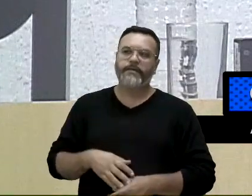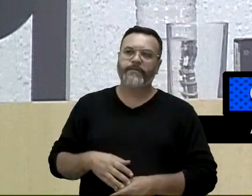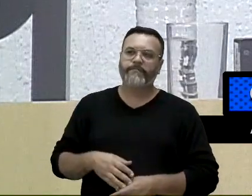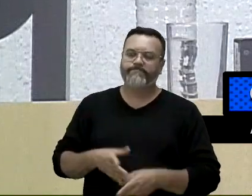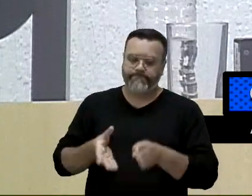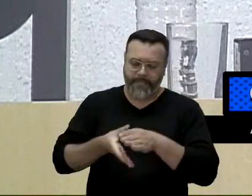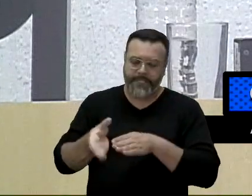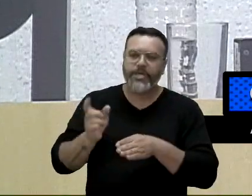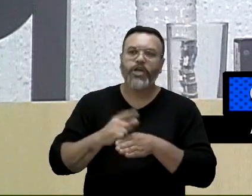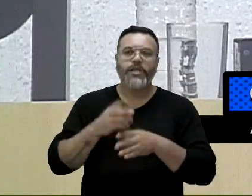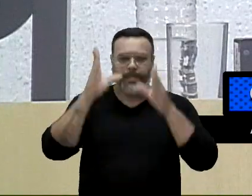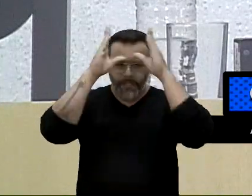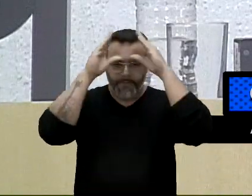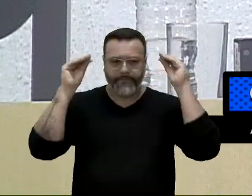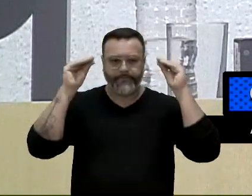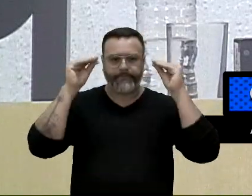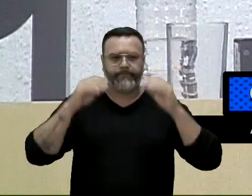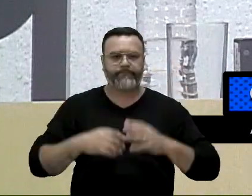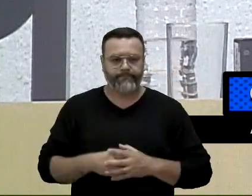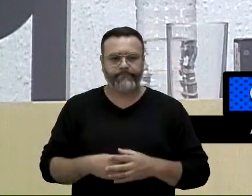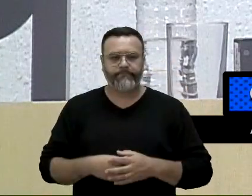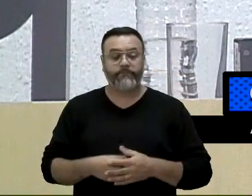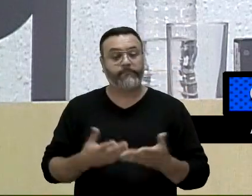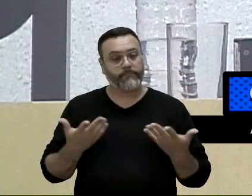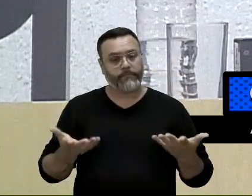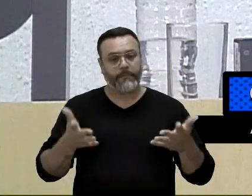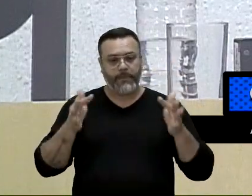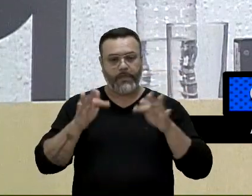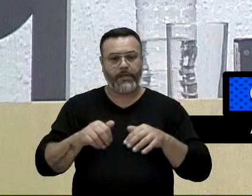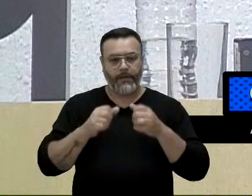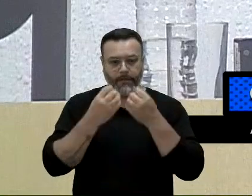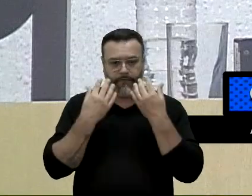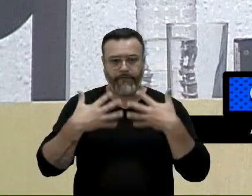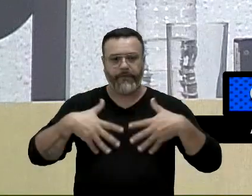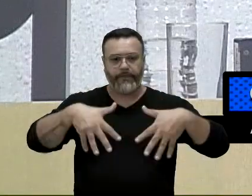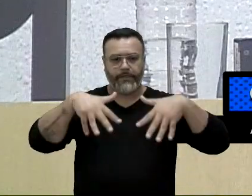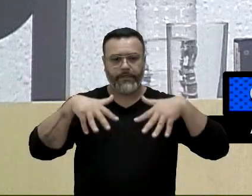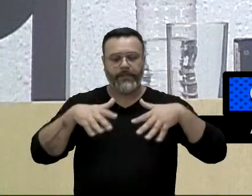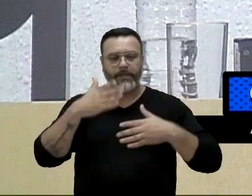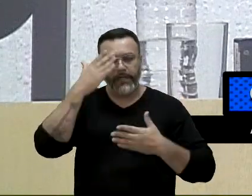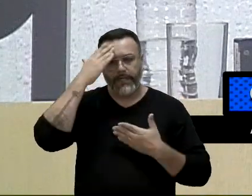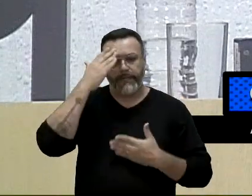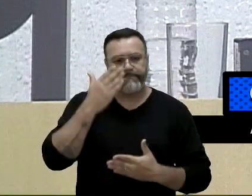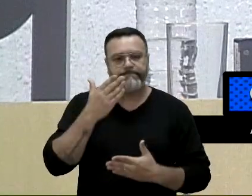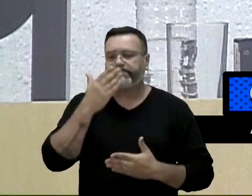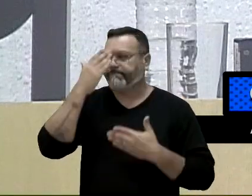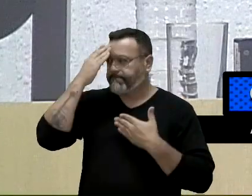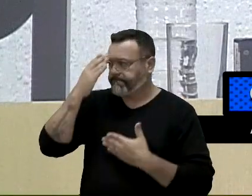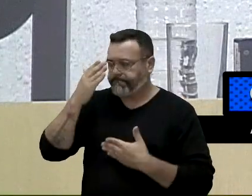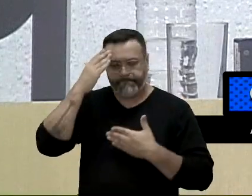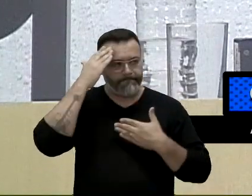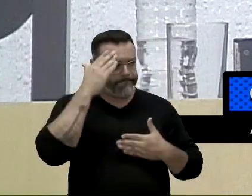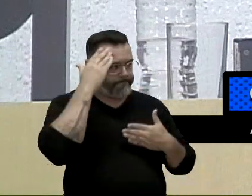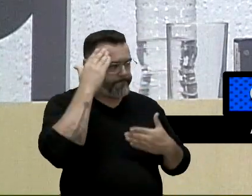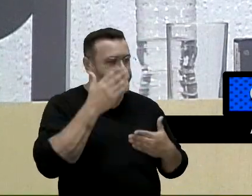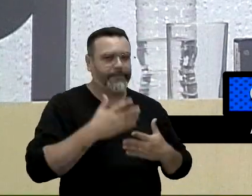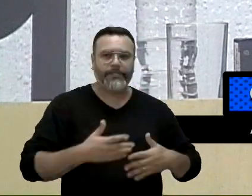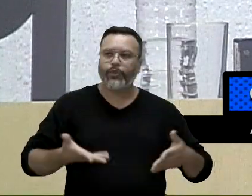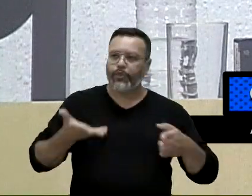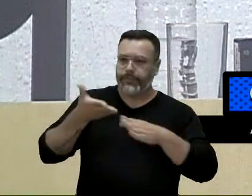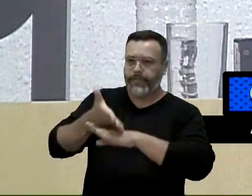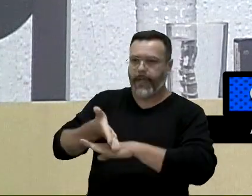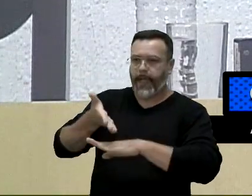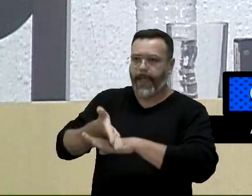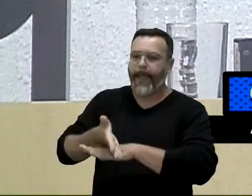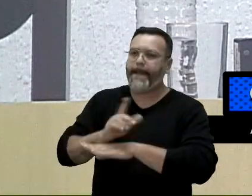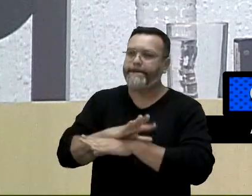tenha. Bom, chegamos ao fim da nossa audiência. Eu quero agradecer aqui a presença de todas, de todos que vieram,